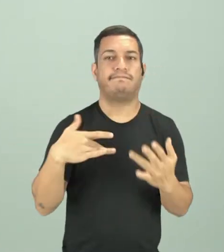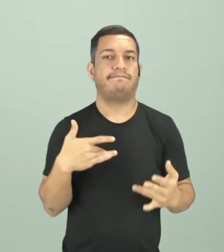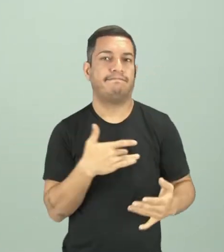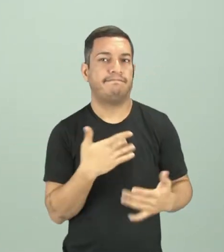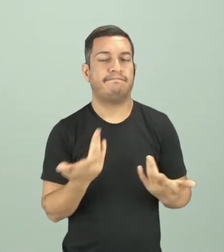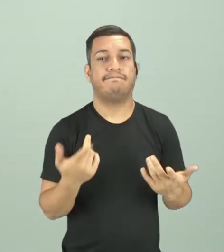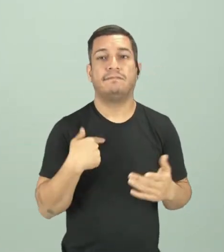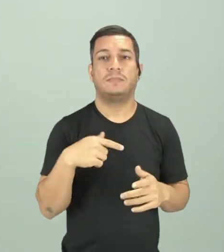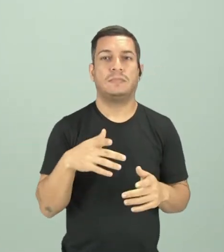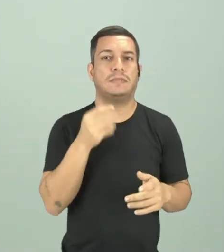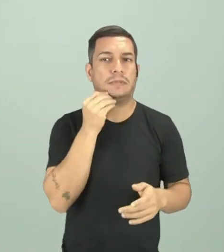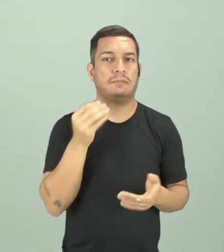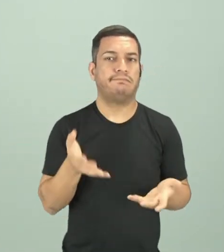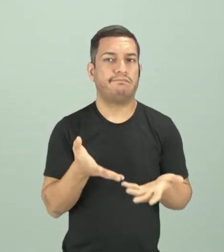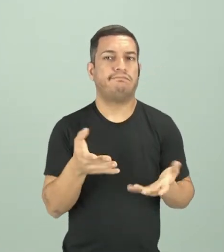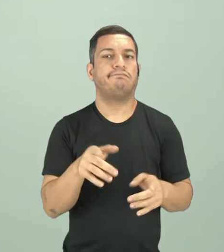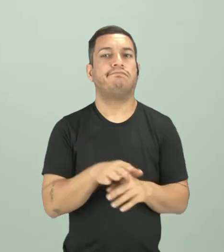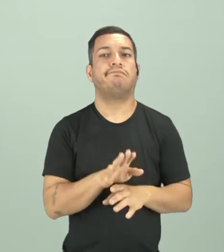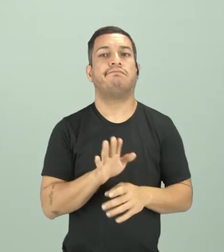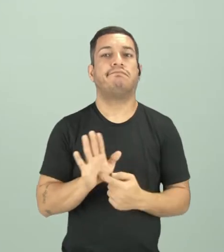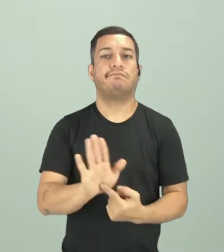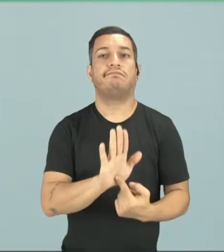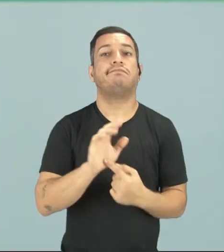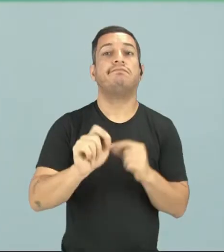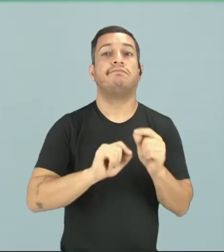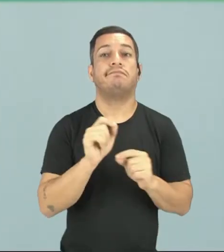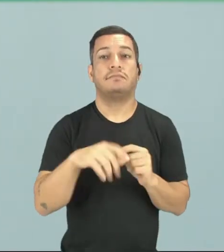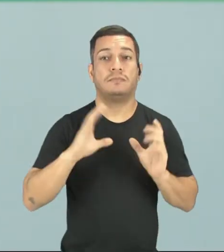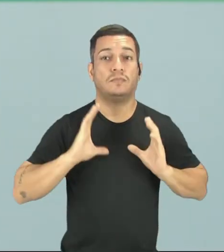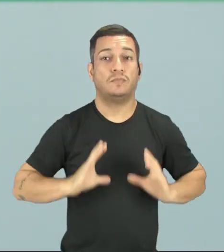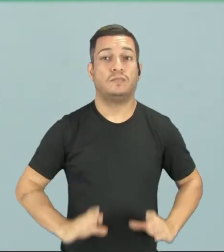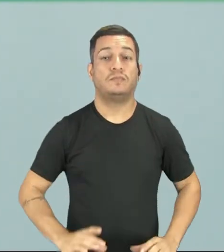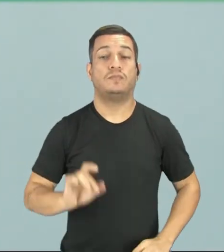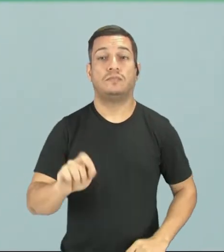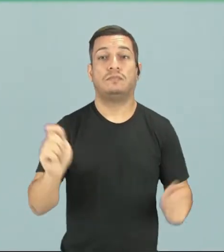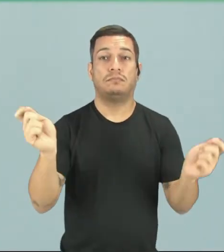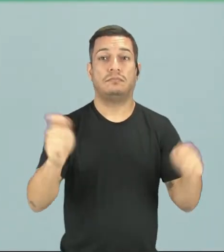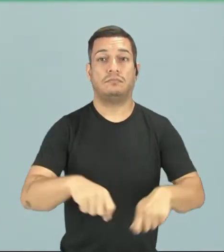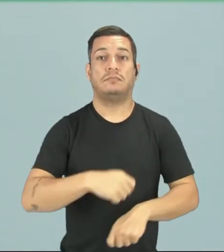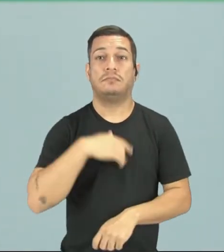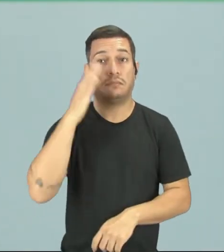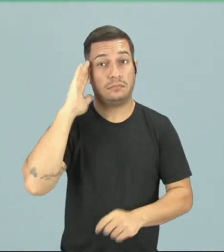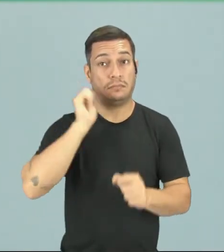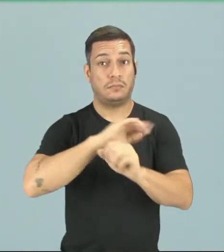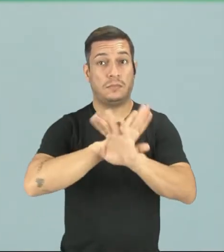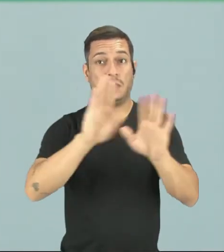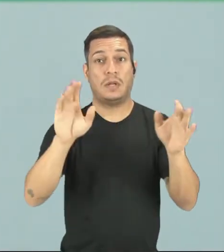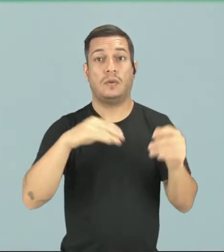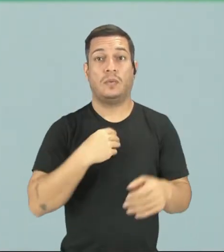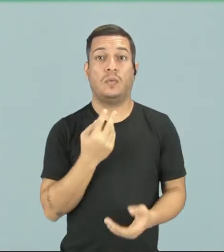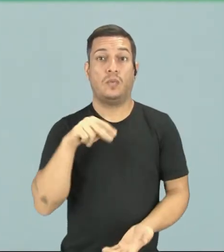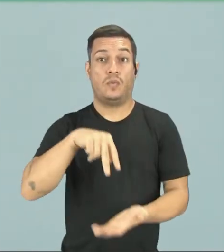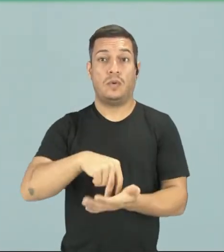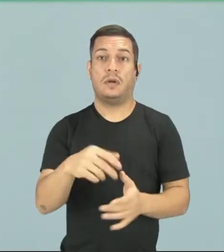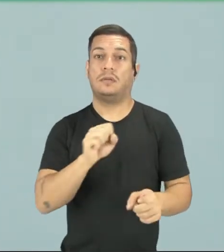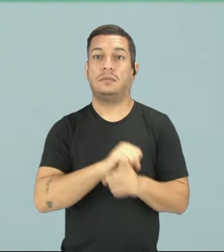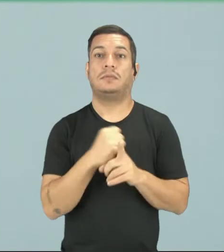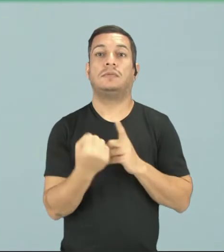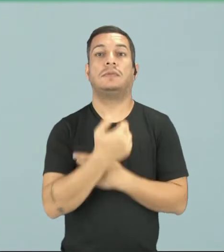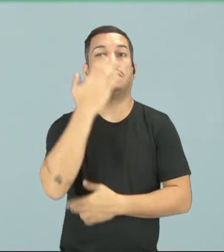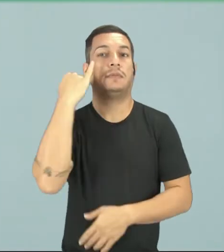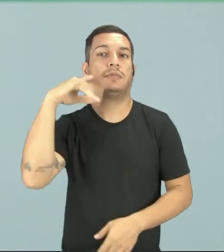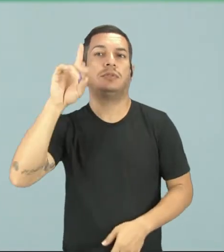saúde, buscando criar formar um cidadão capaz de compreender seu lugar na sociedade, saber